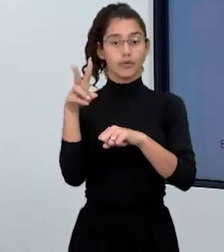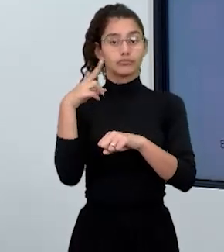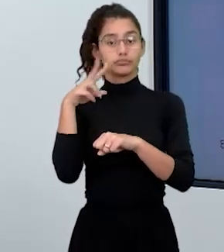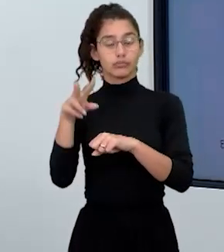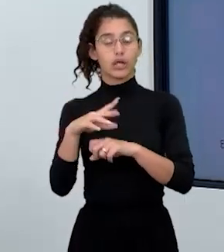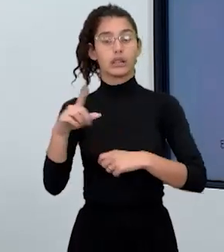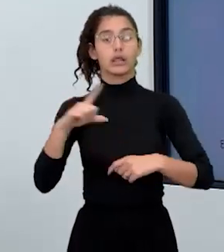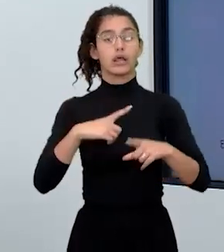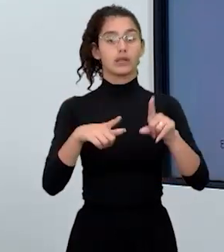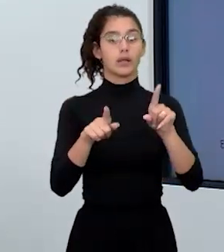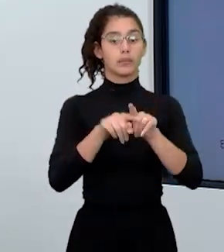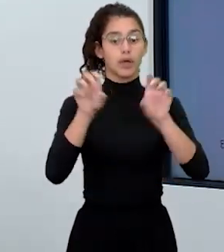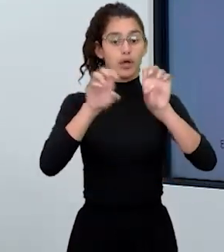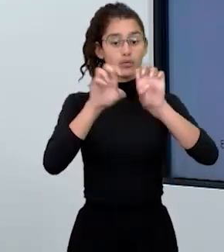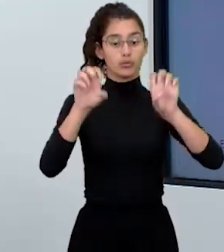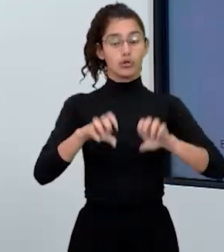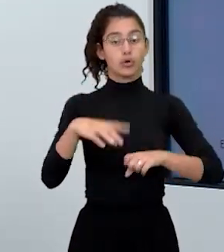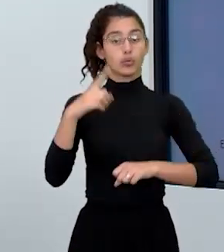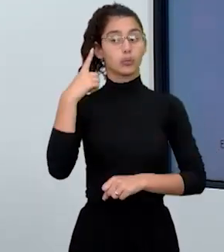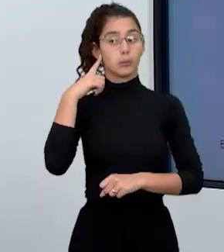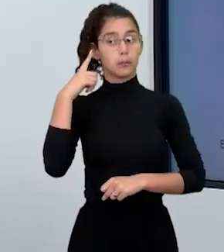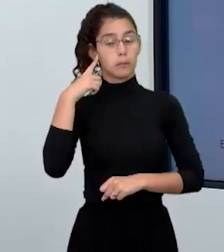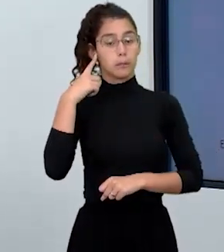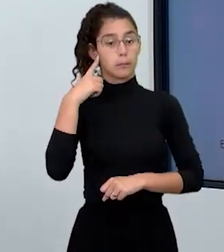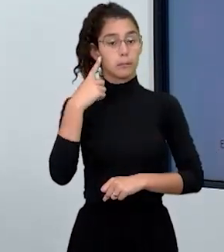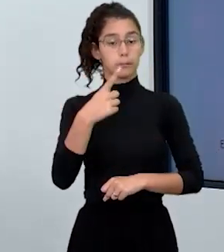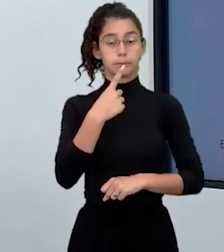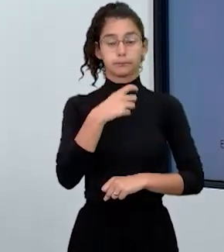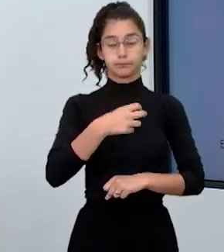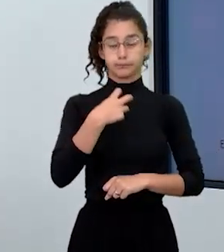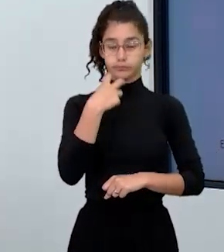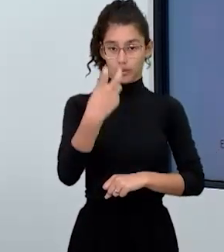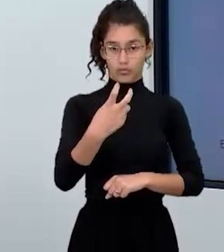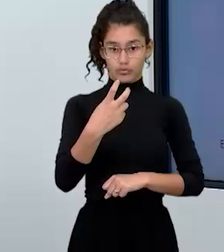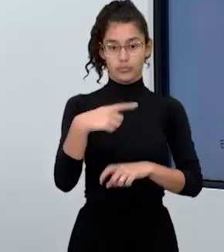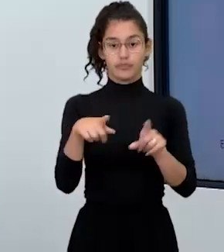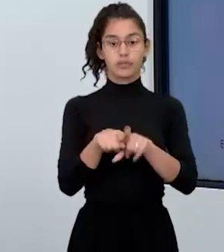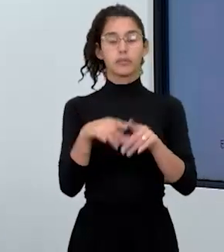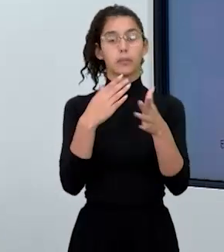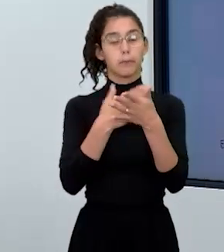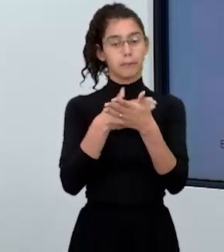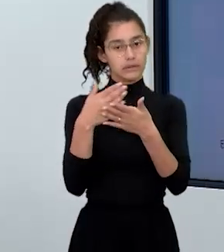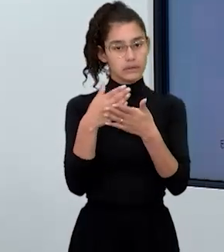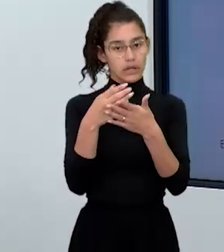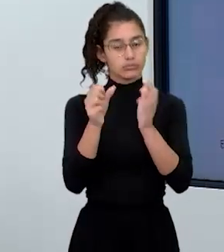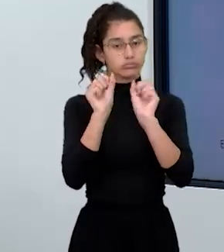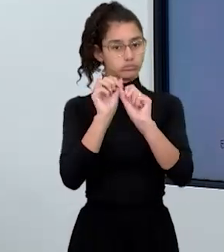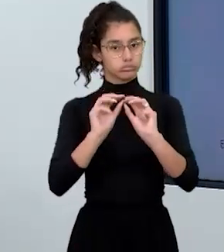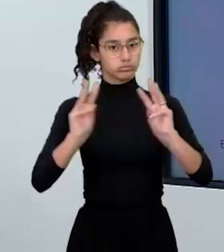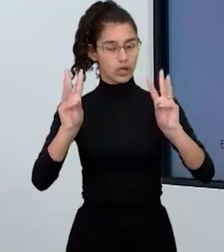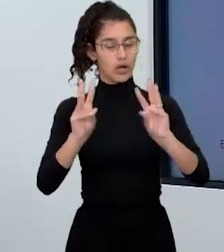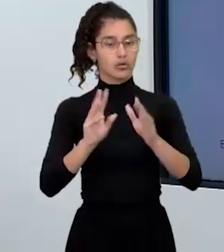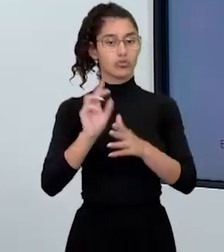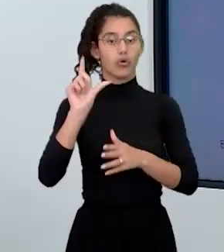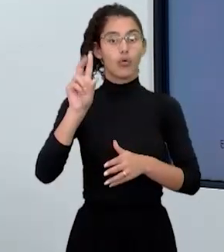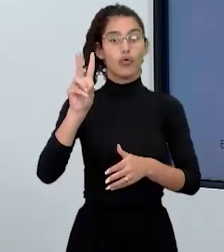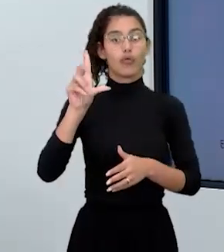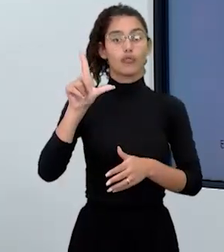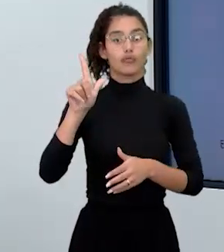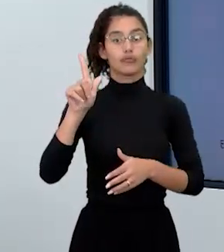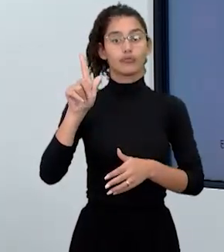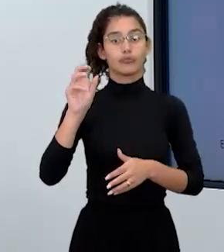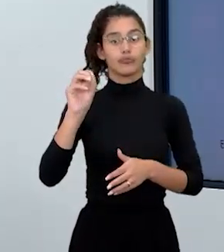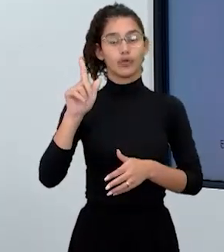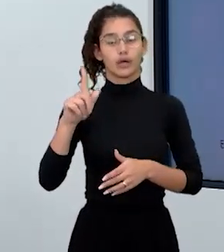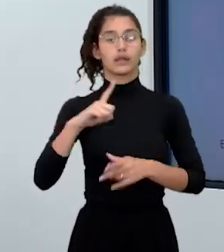verificarem a estrutura tanto do áudio, quanto ali da introdução que eles colocam na página do site, o vlog. Nós temos um